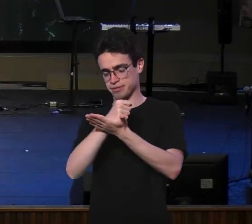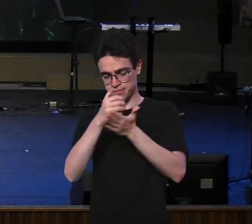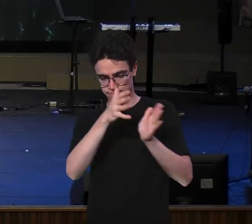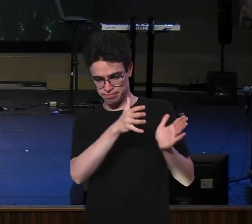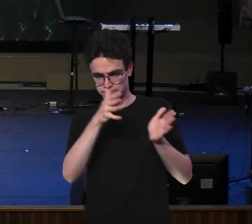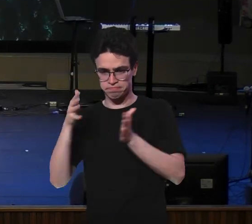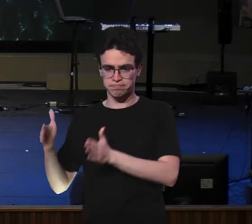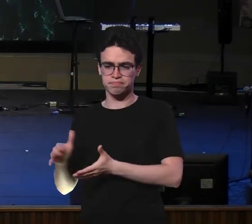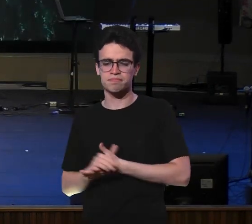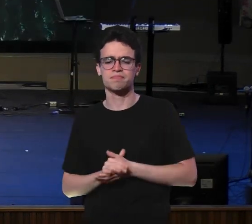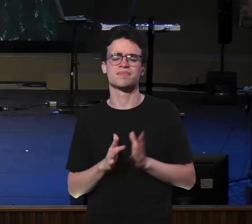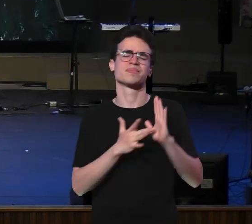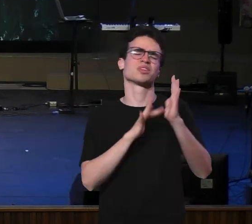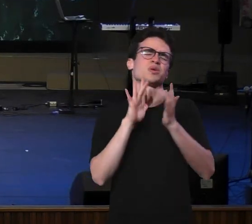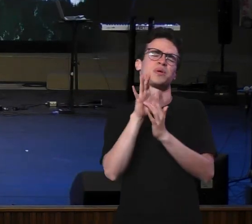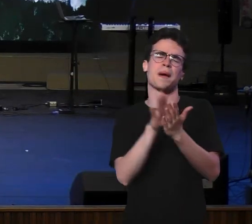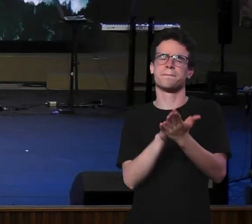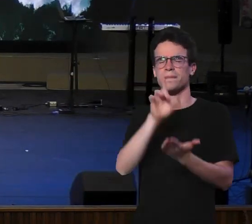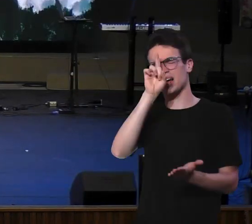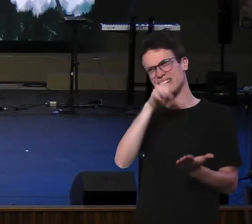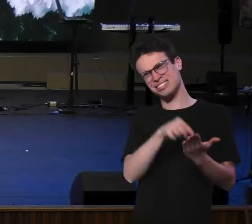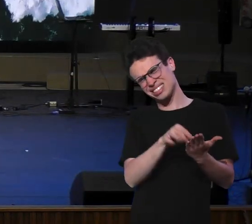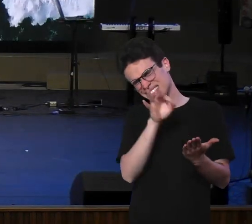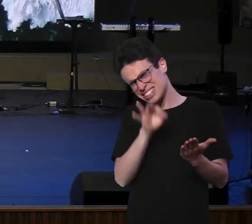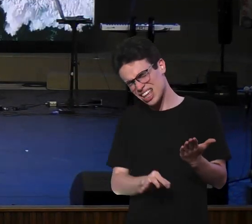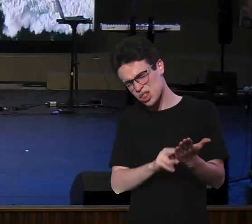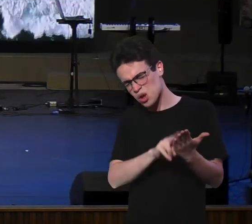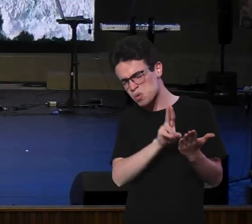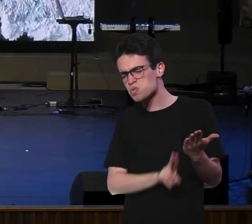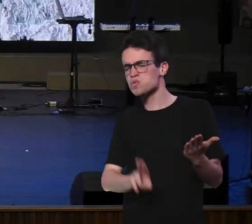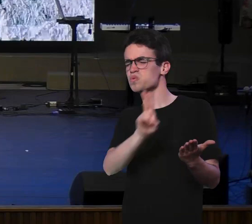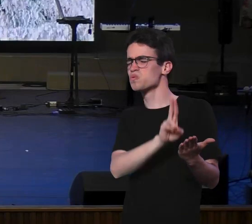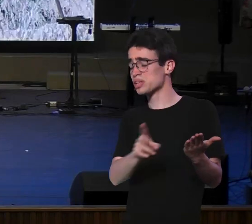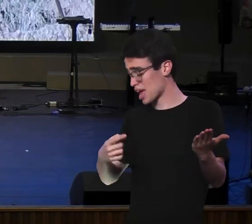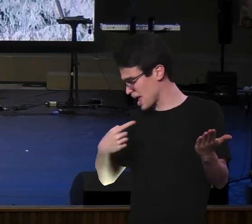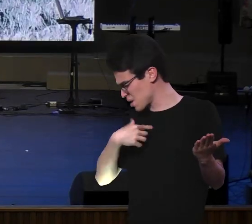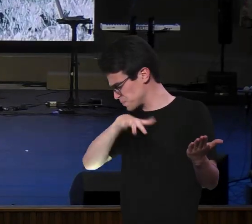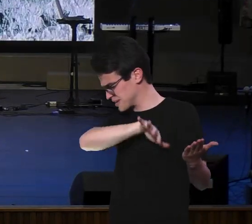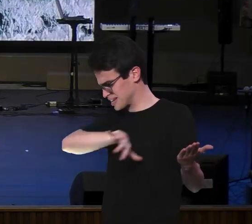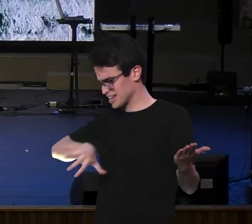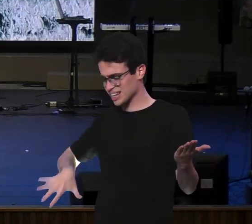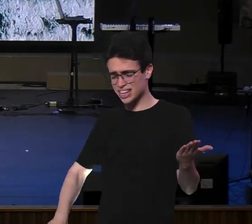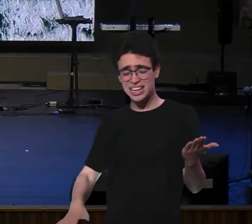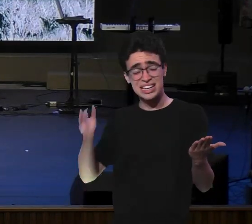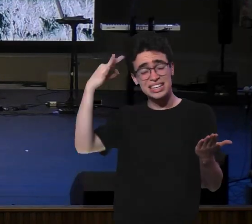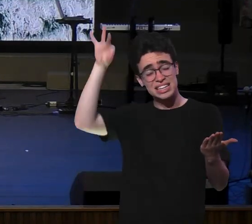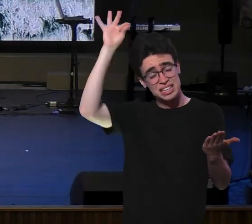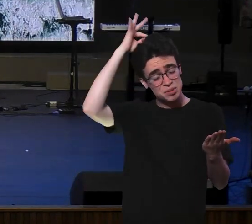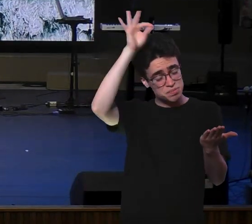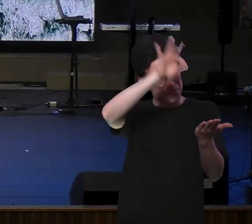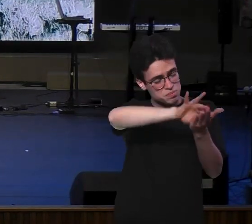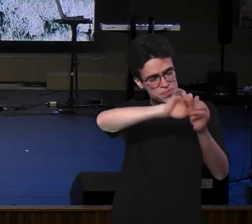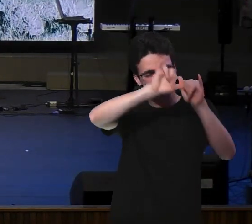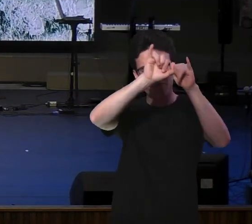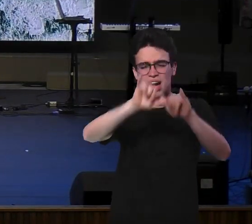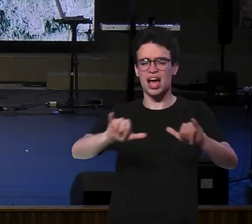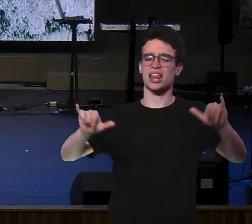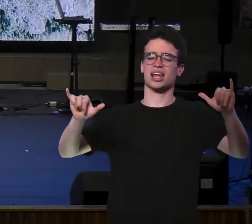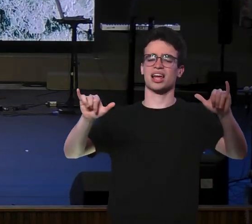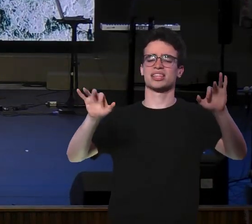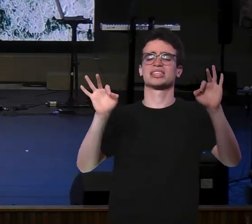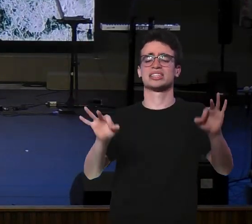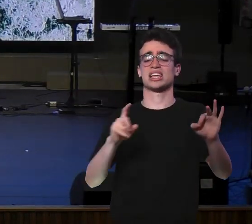e eu quero pedir, usa ela agora, que não seja eu falando, mas o seu Espírito Santo, e que nós